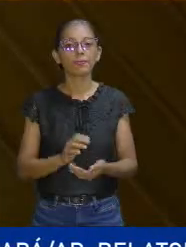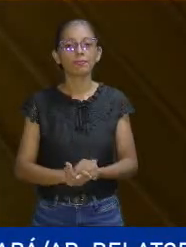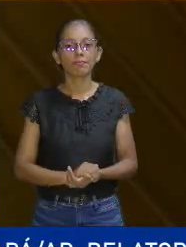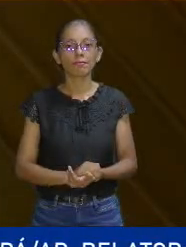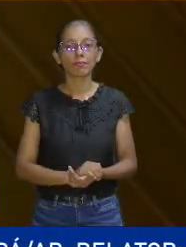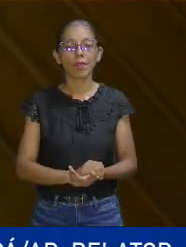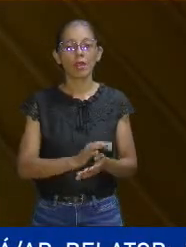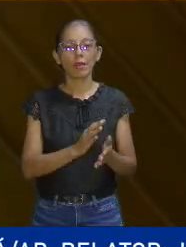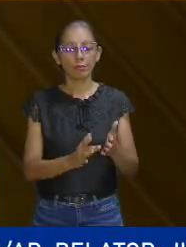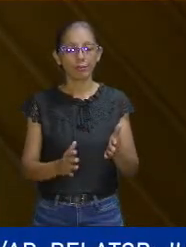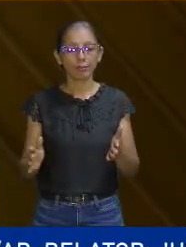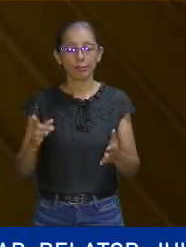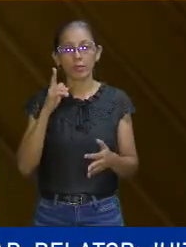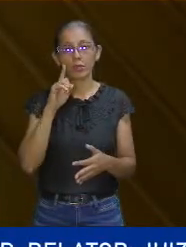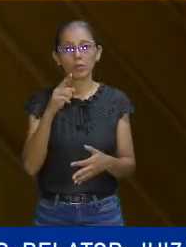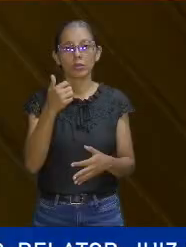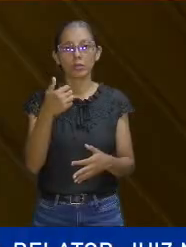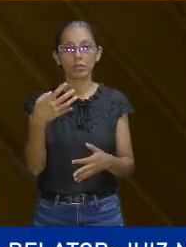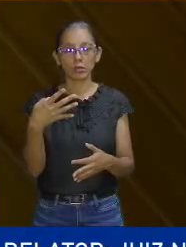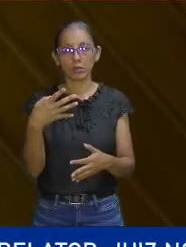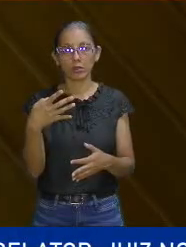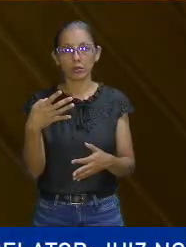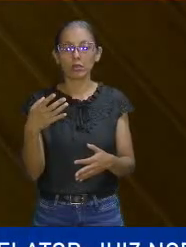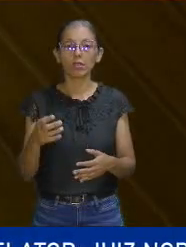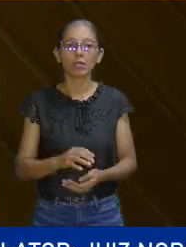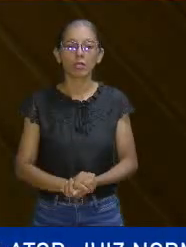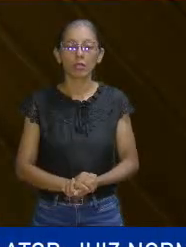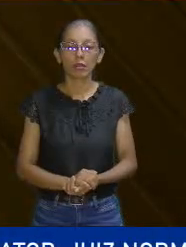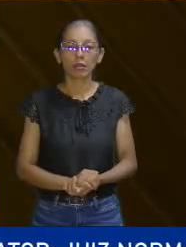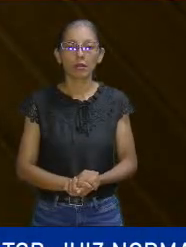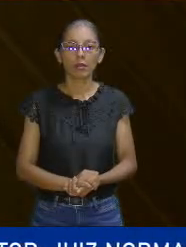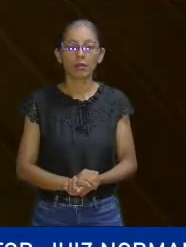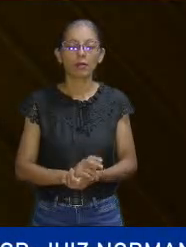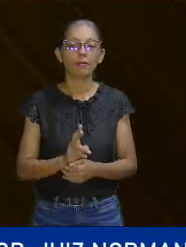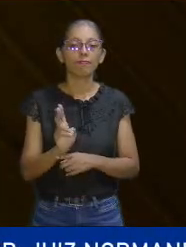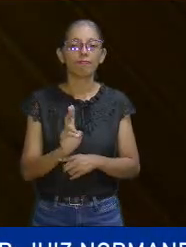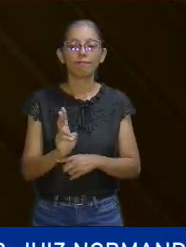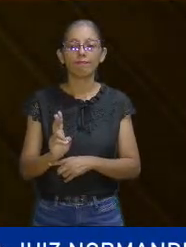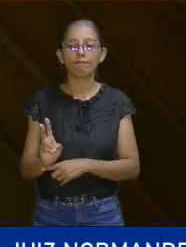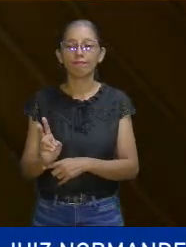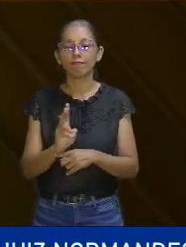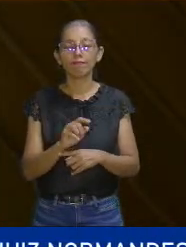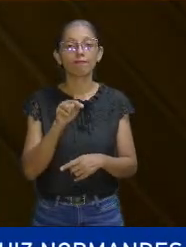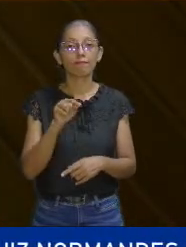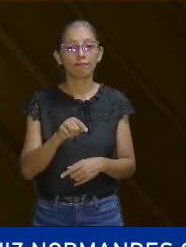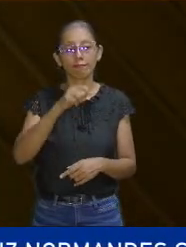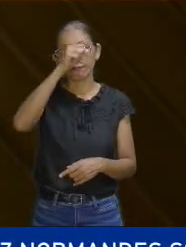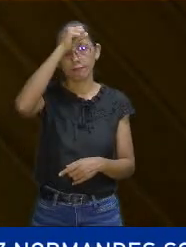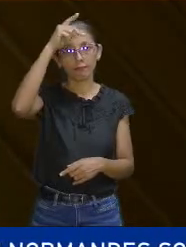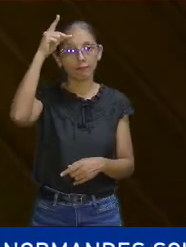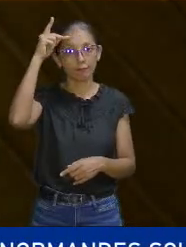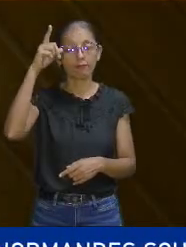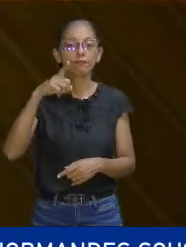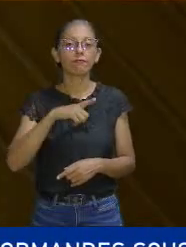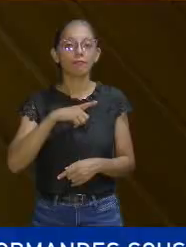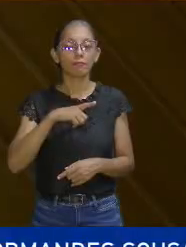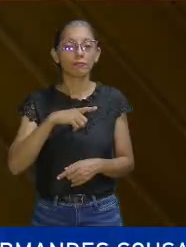14 dias, passou a realizar um monitoramento do prefeito Breno Lima de